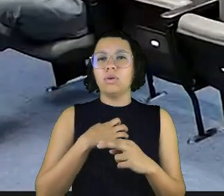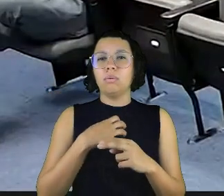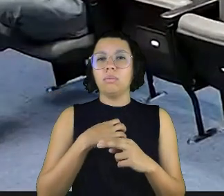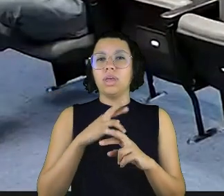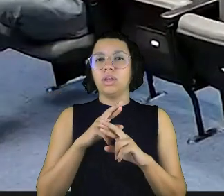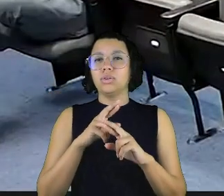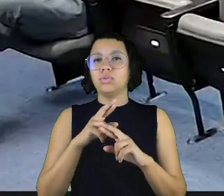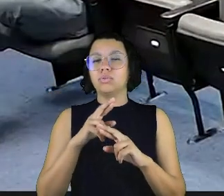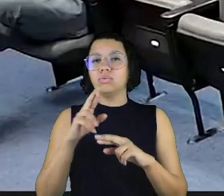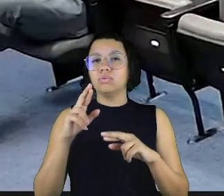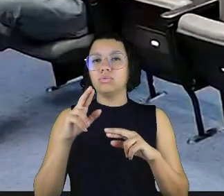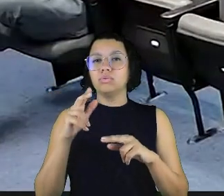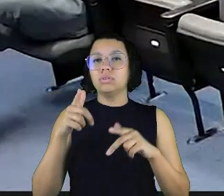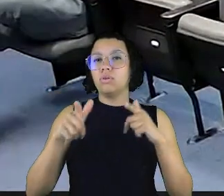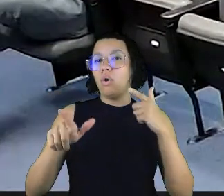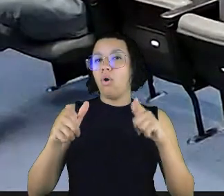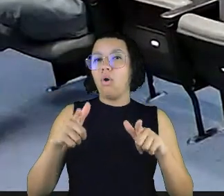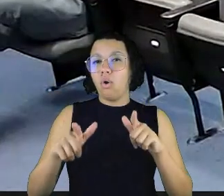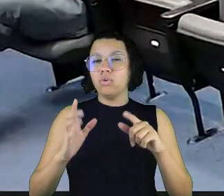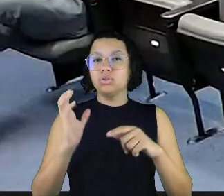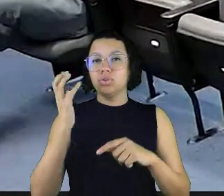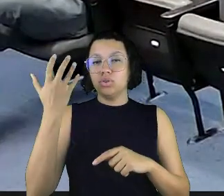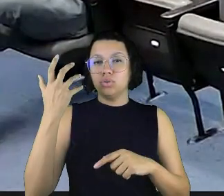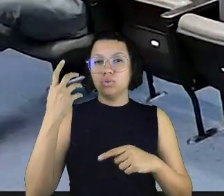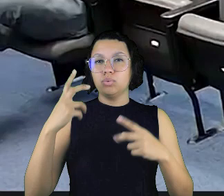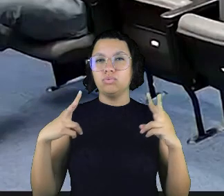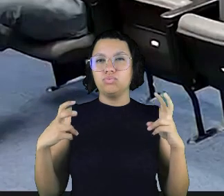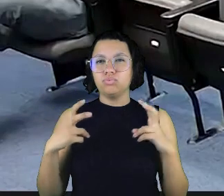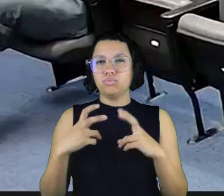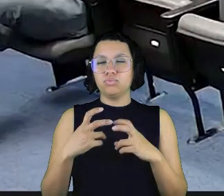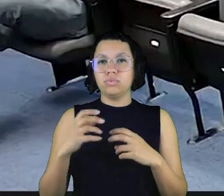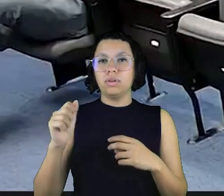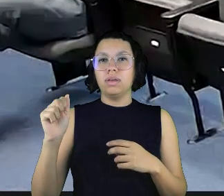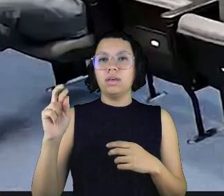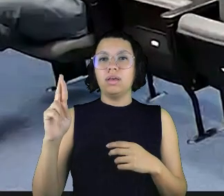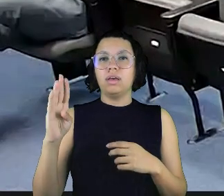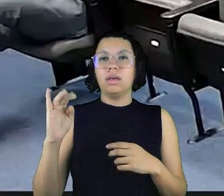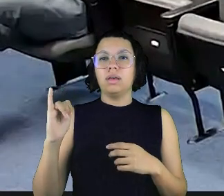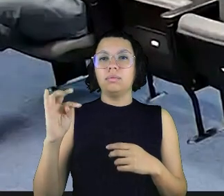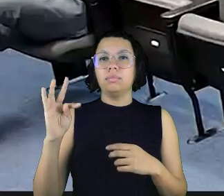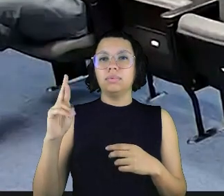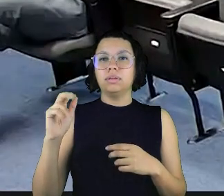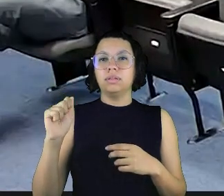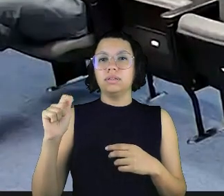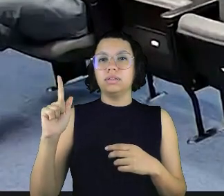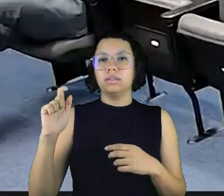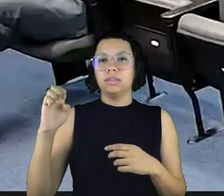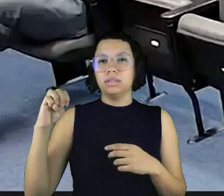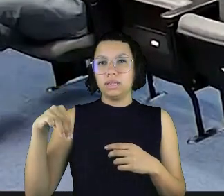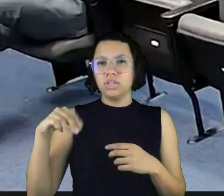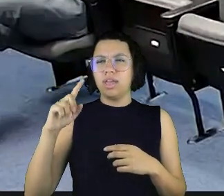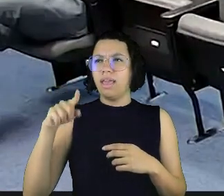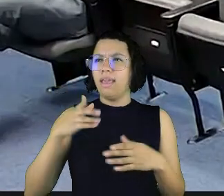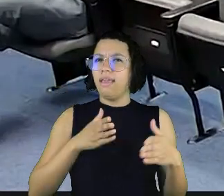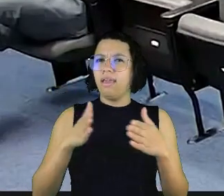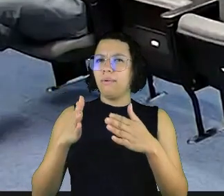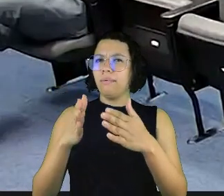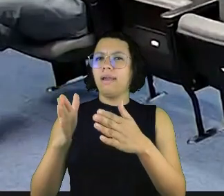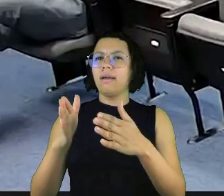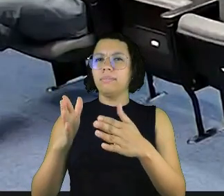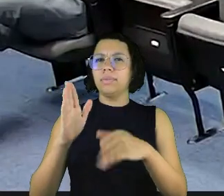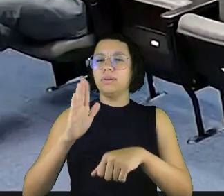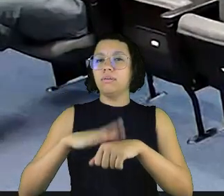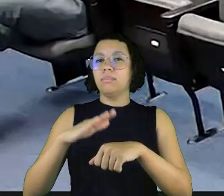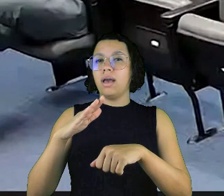acha que, por exemplo, a arbitragem, ela seria um caminho mais propício à solução de grandes